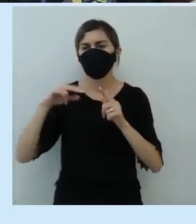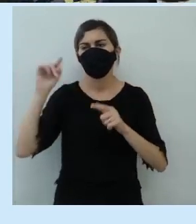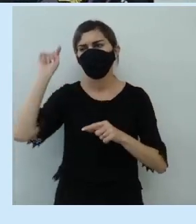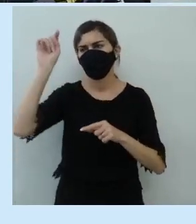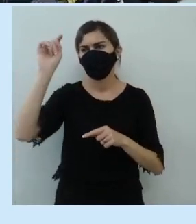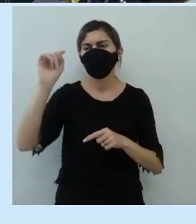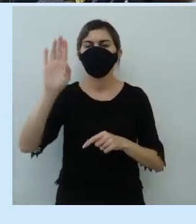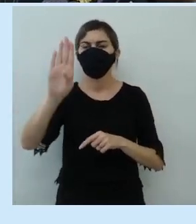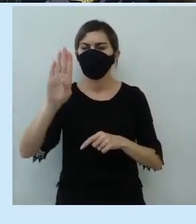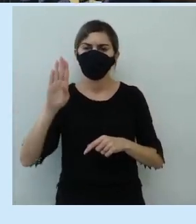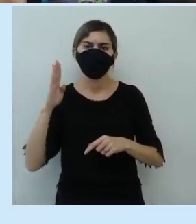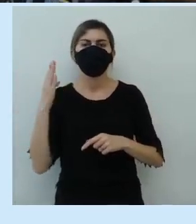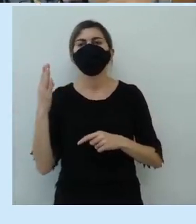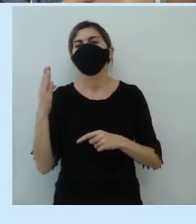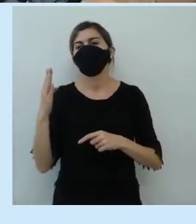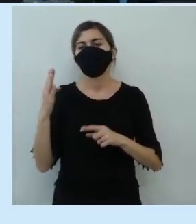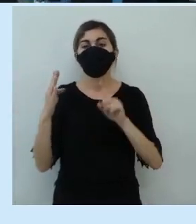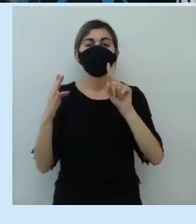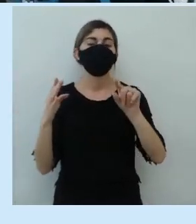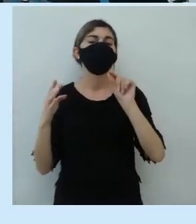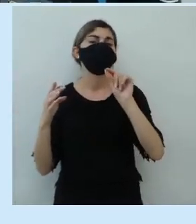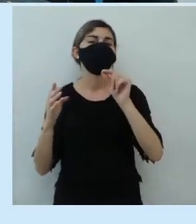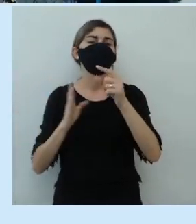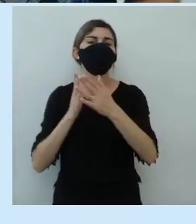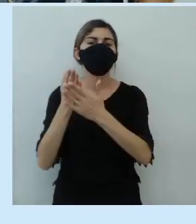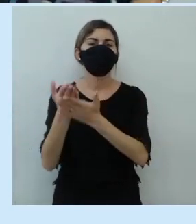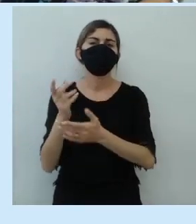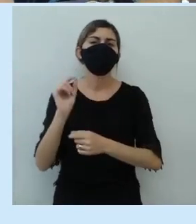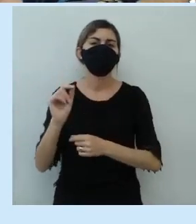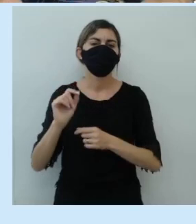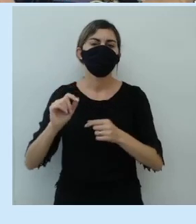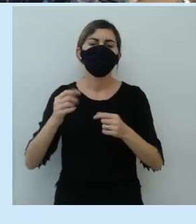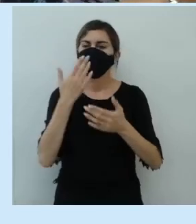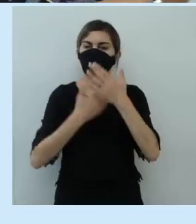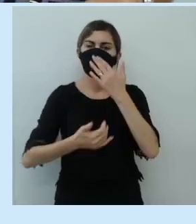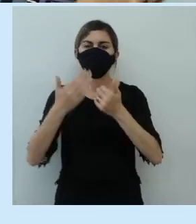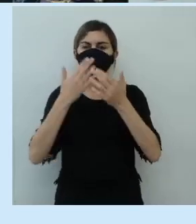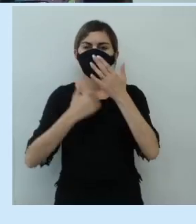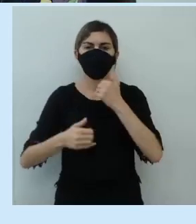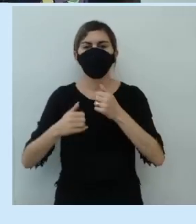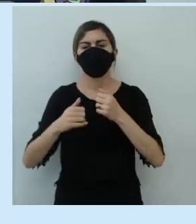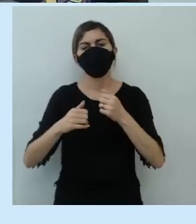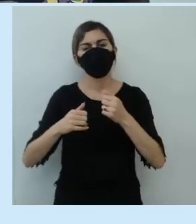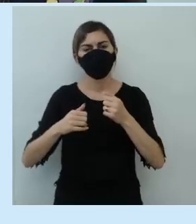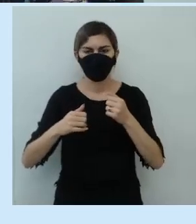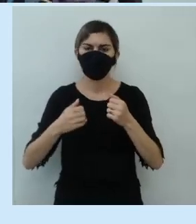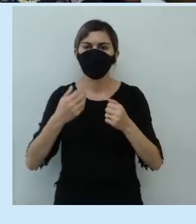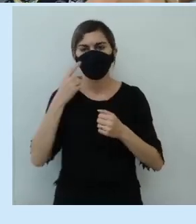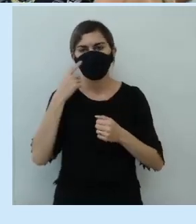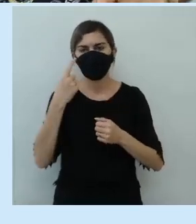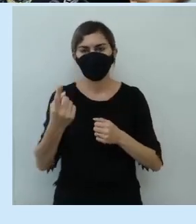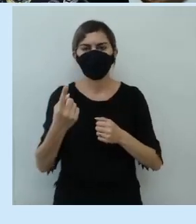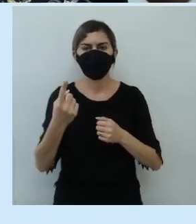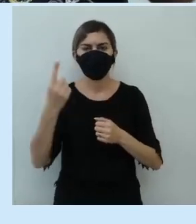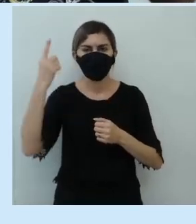cigarra toca, ding-dong, e ele vai lá receber a comida lá que ele... Então,